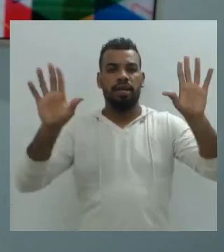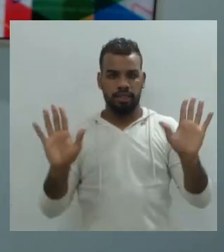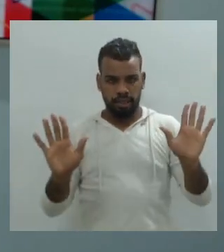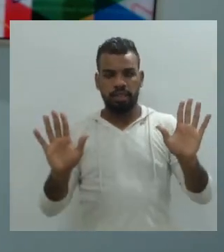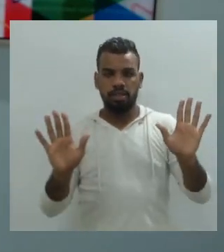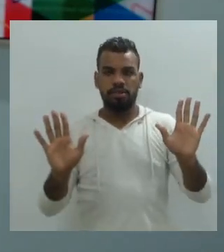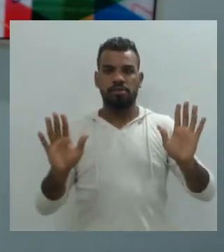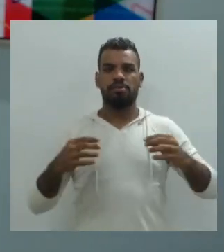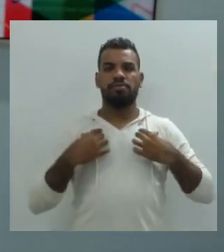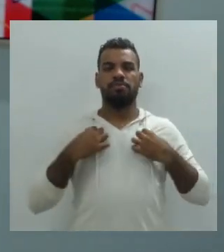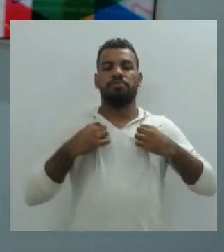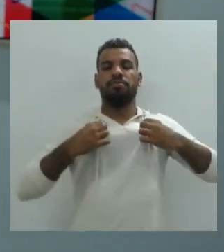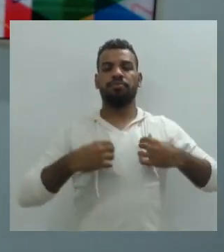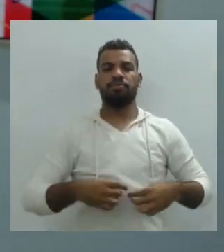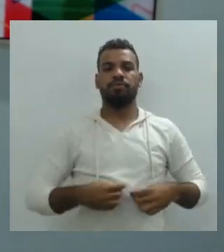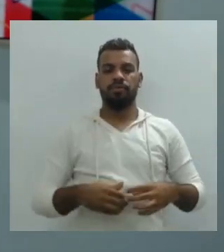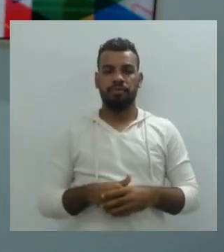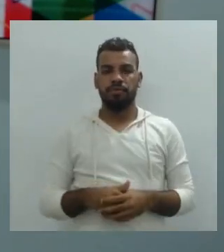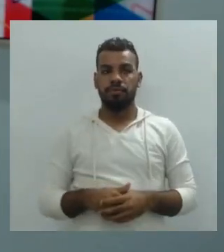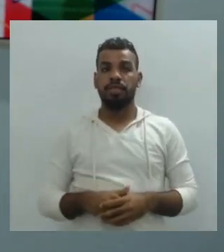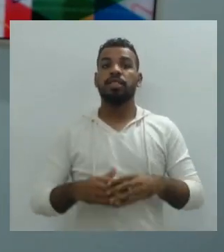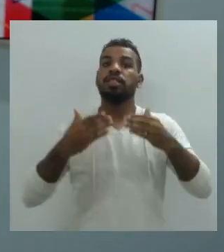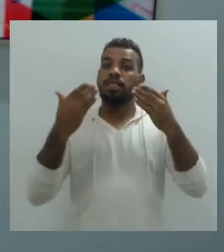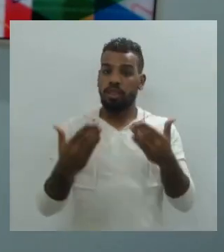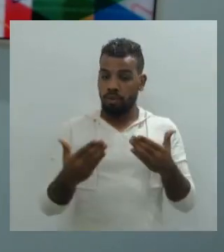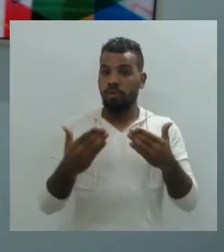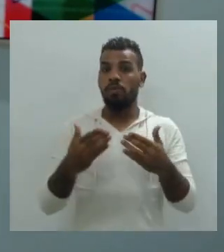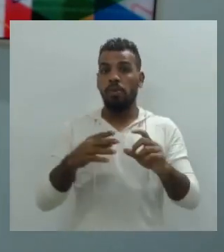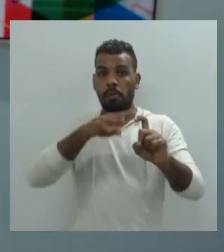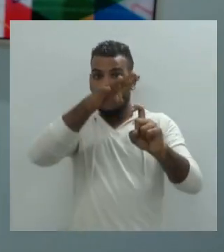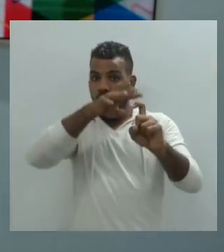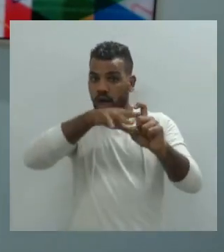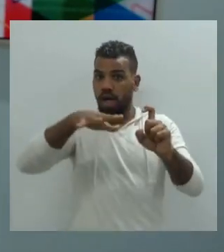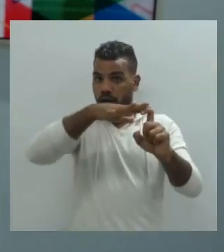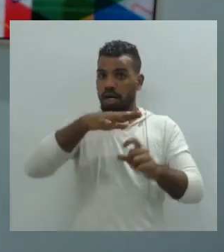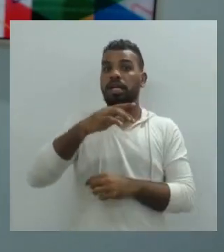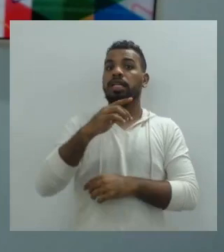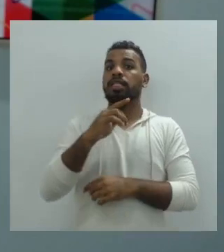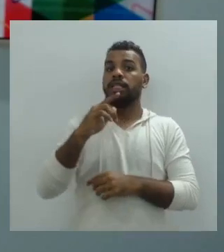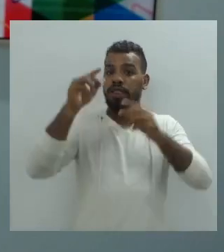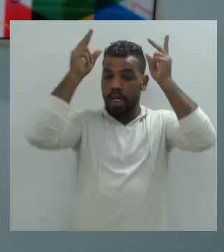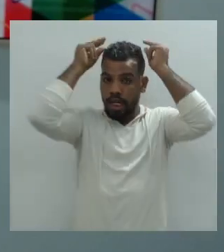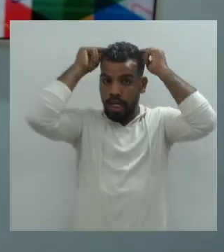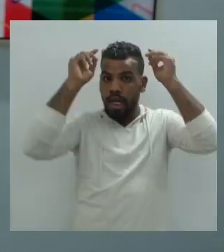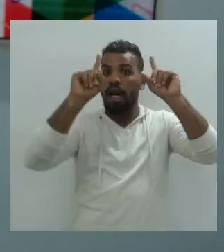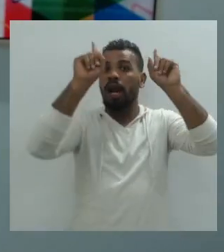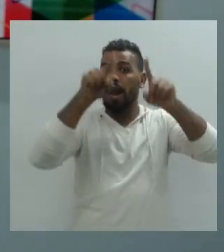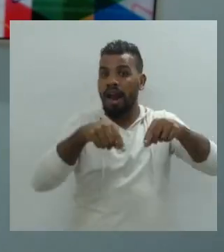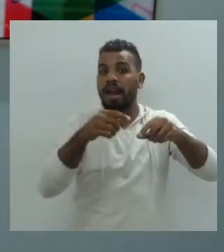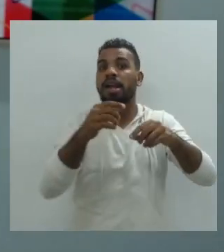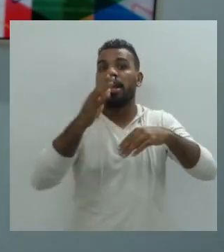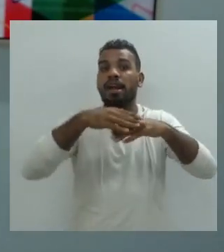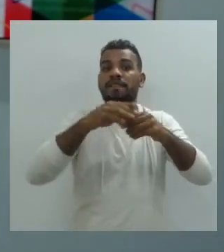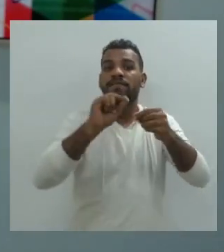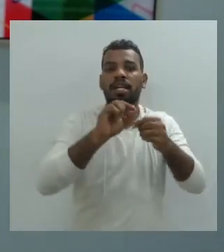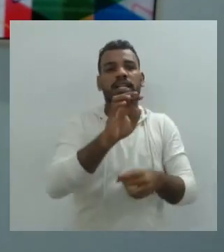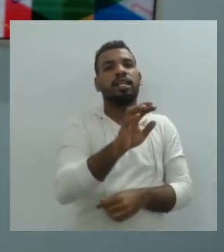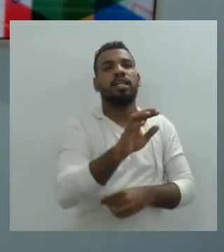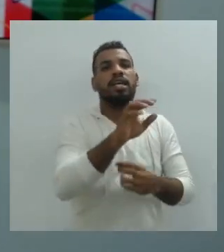falei anteriormente. Então, dentro da mitologia grega, a criação do homem é atribuída aos